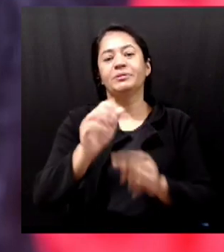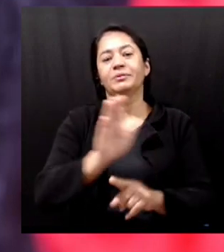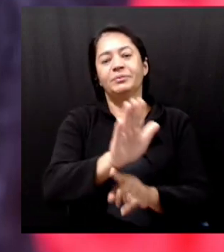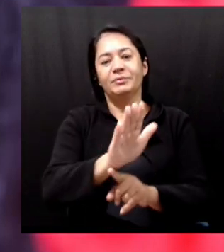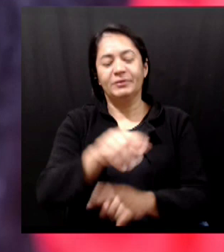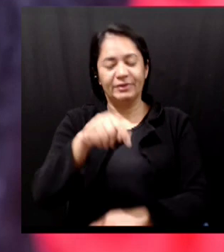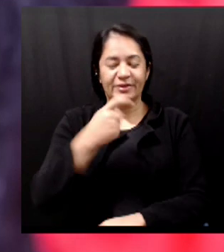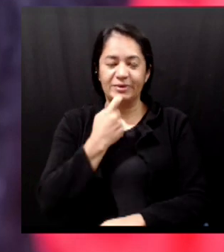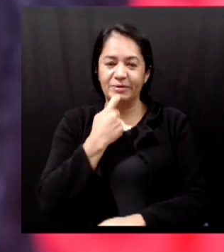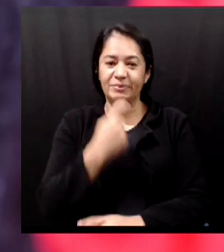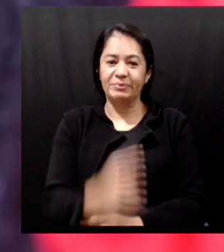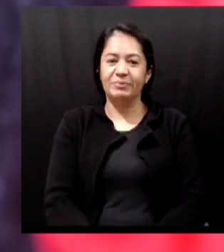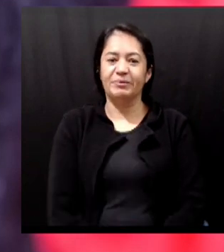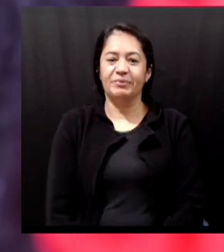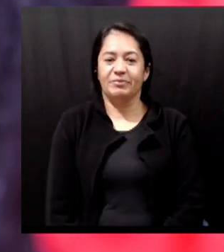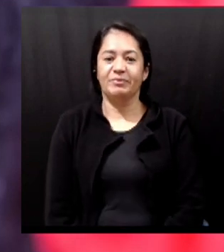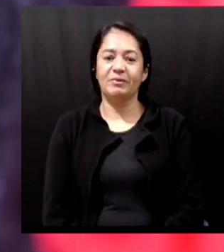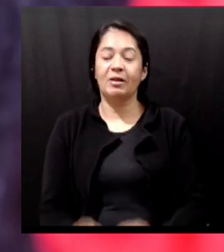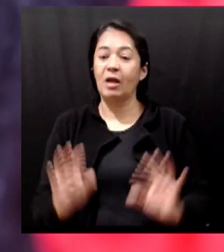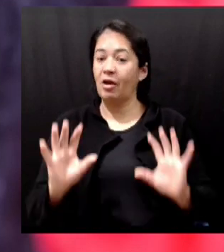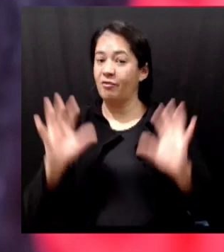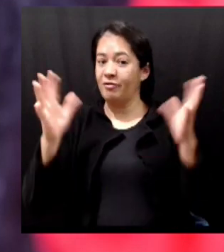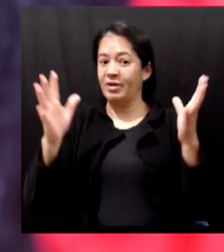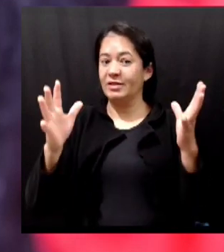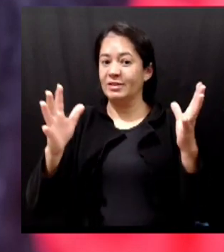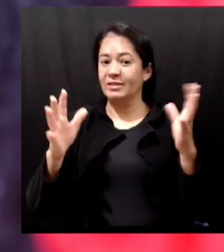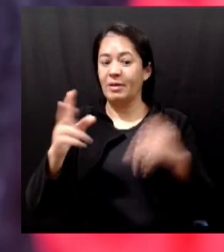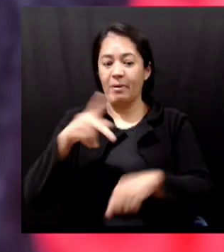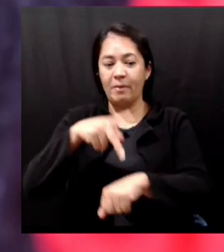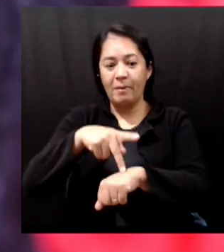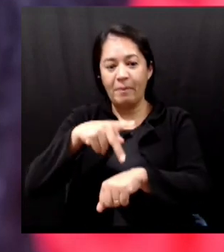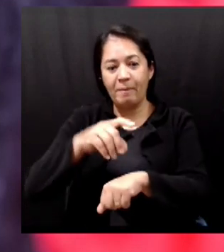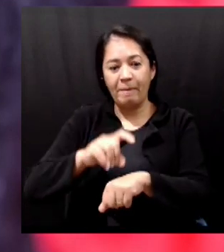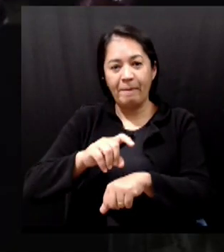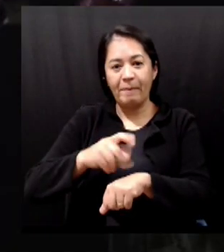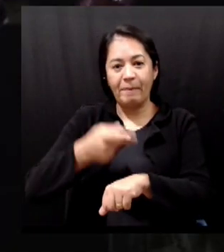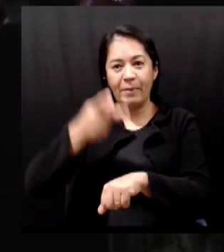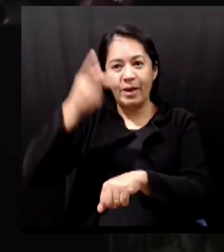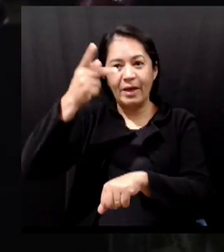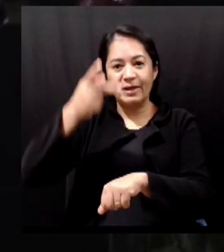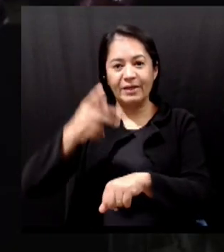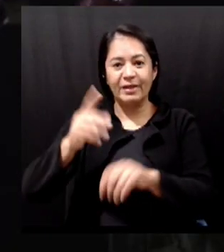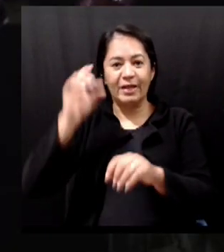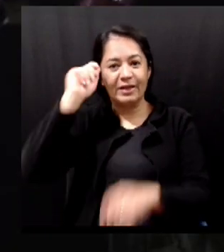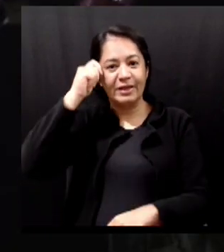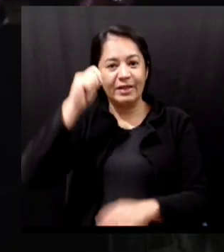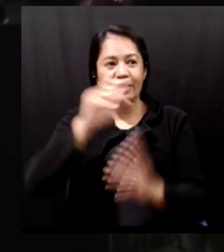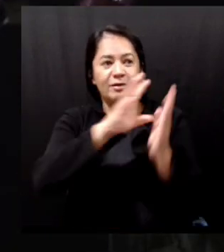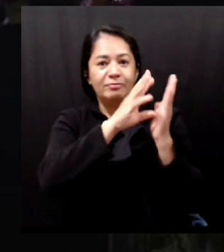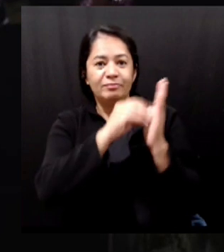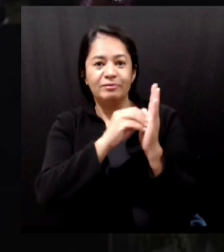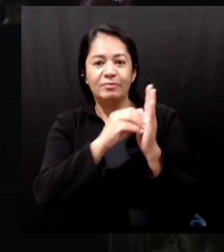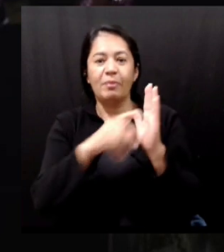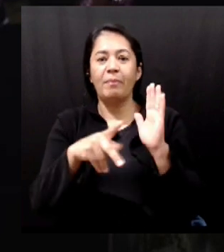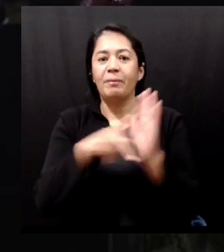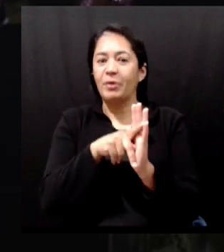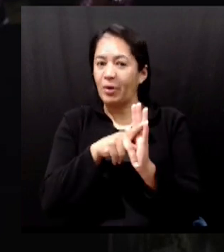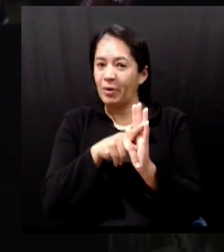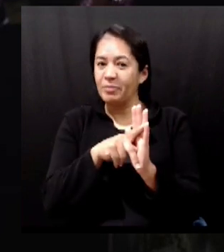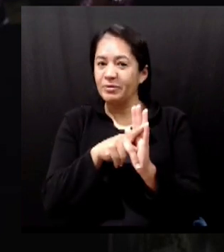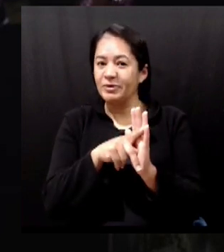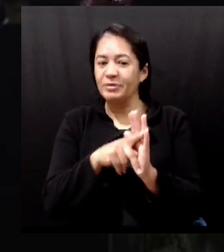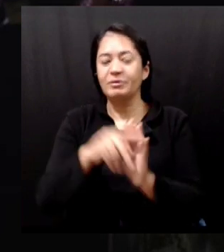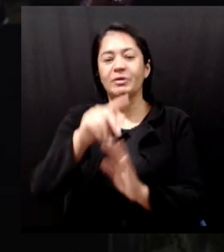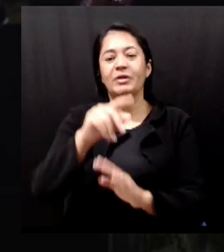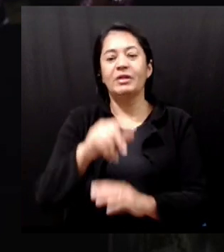baile Pérola Negra é inspirado nos bailes organizados por Laudelina de Campos Melo. Ela é referência